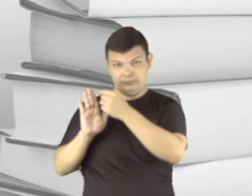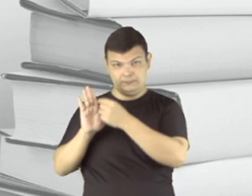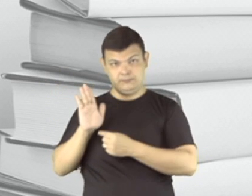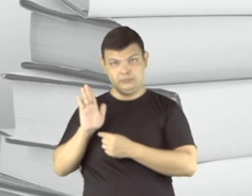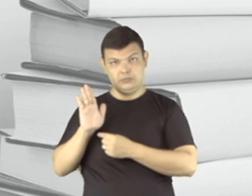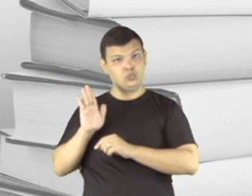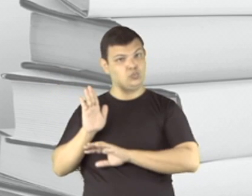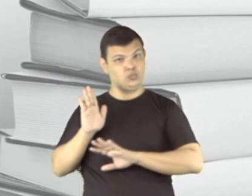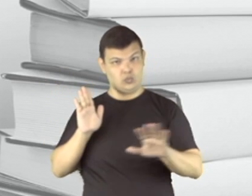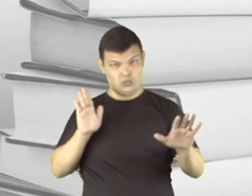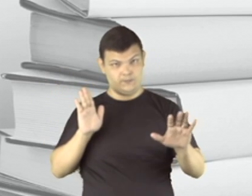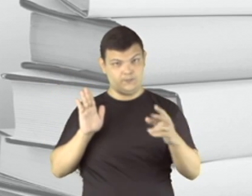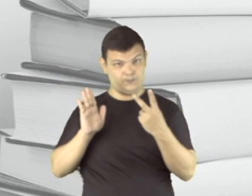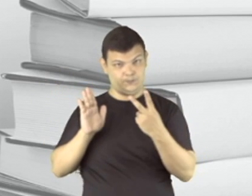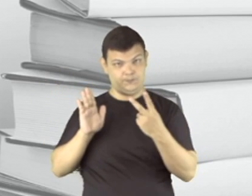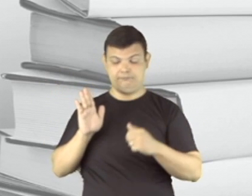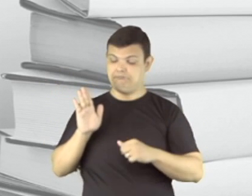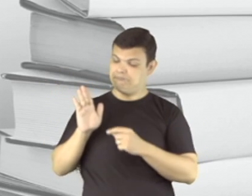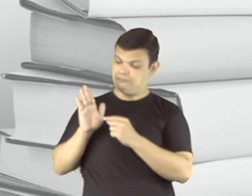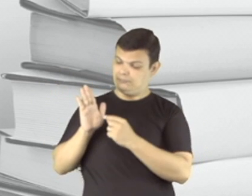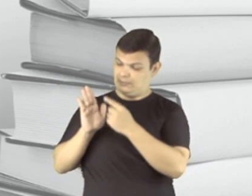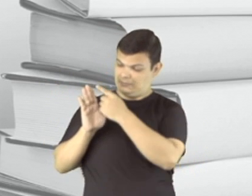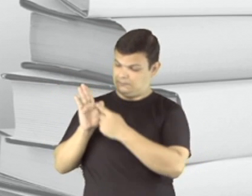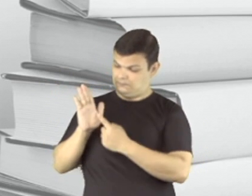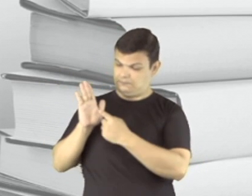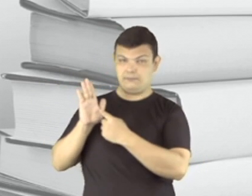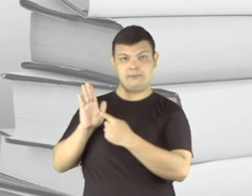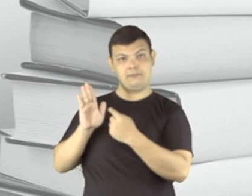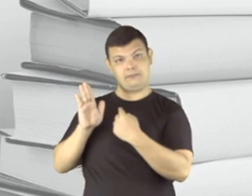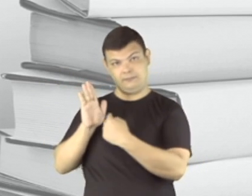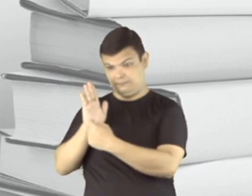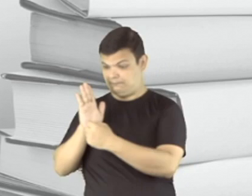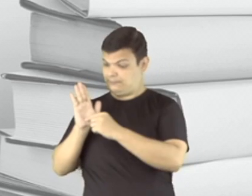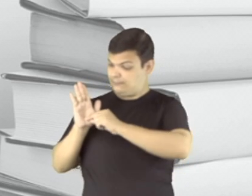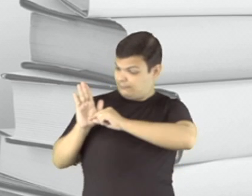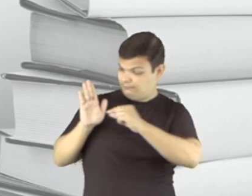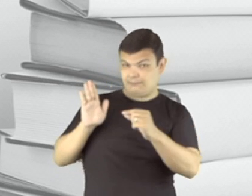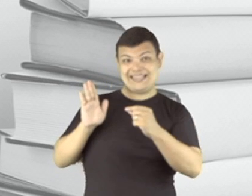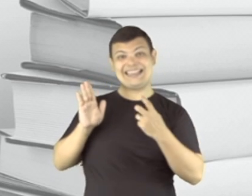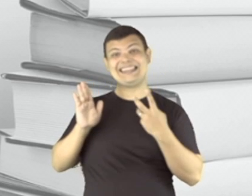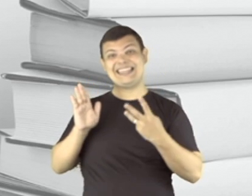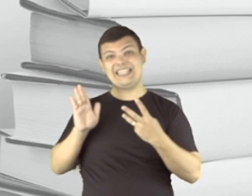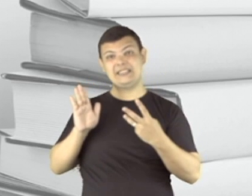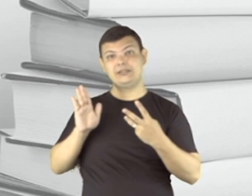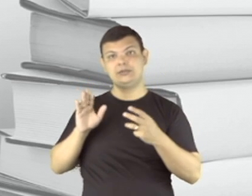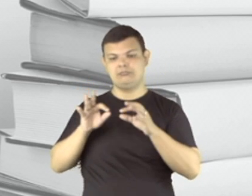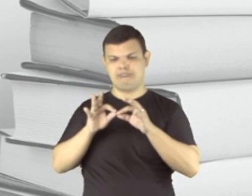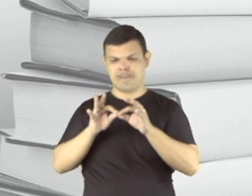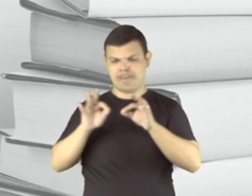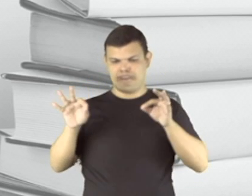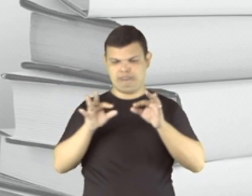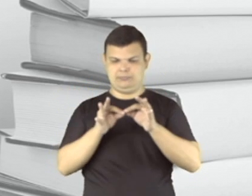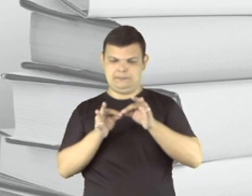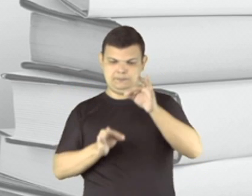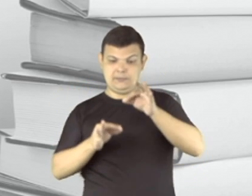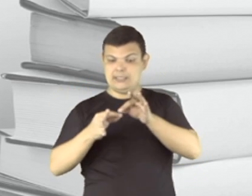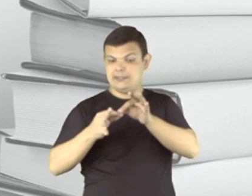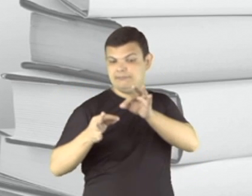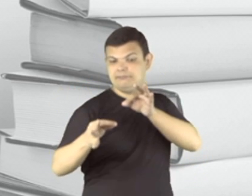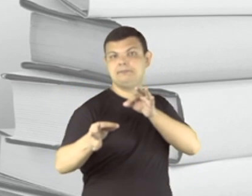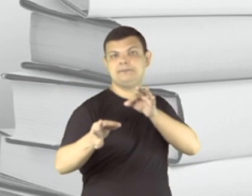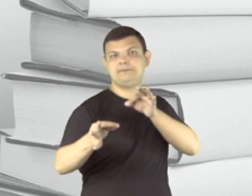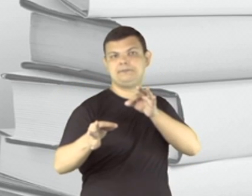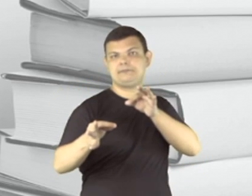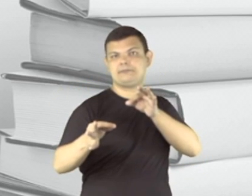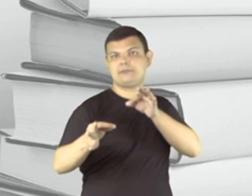que é largura e comprimento, e aqui eu tenho 3 medidas. Eu posso medir assim, eu posso medir dessa forma e posso medir também